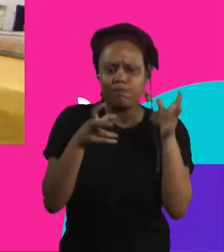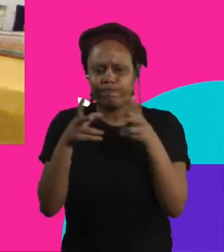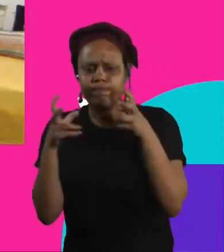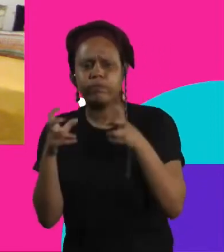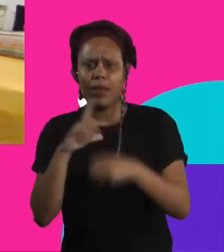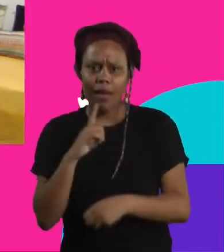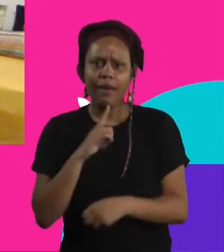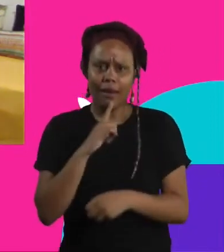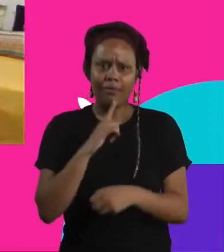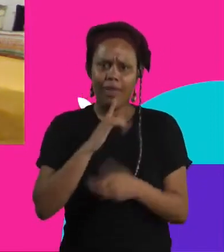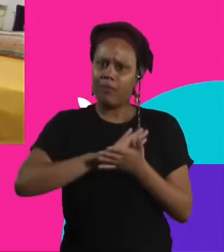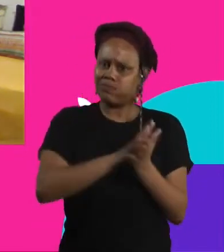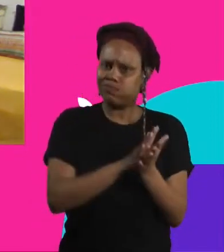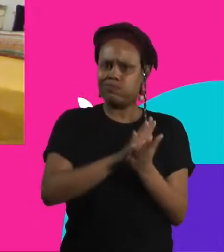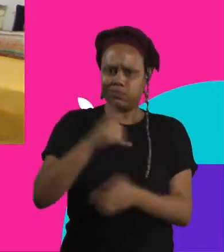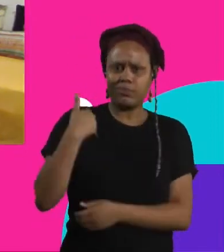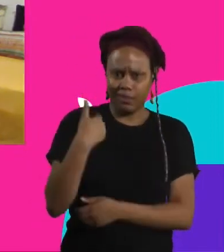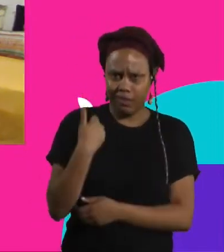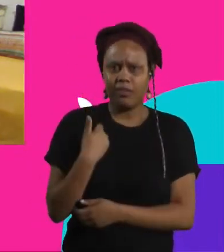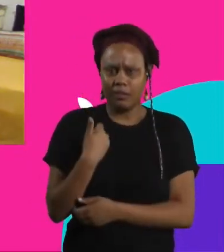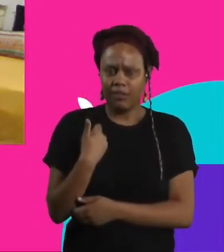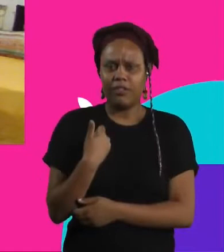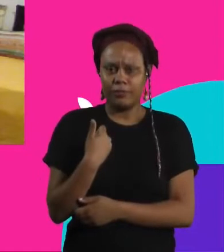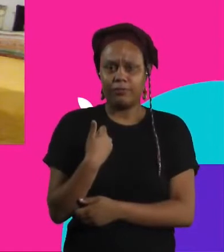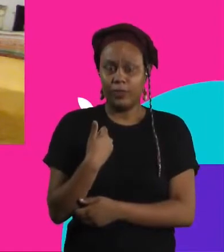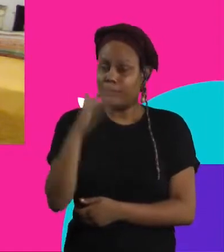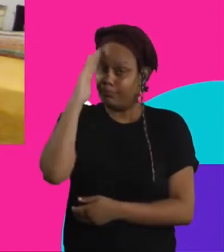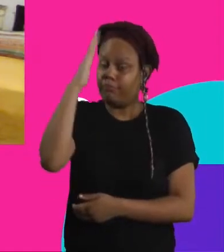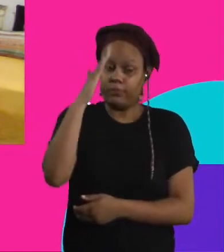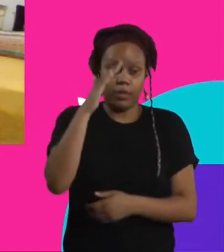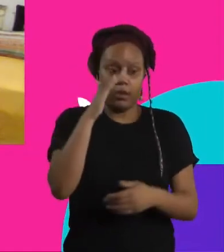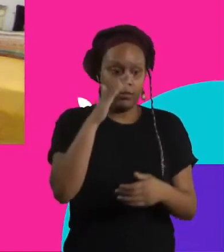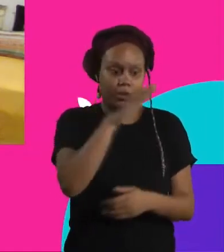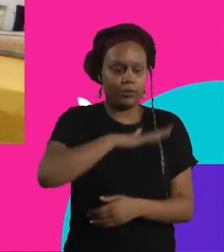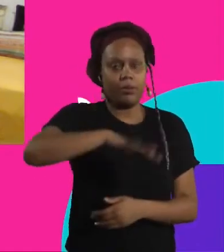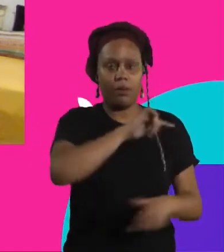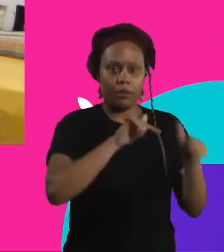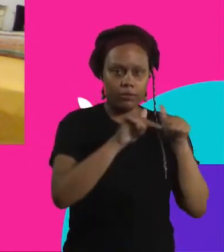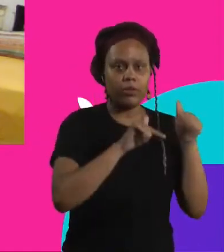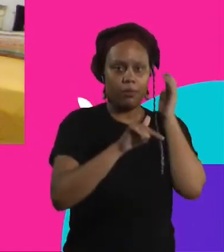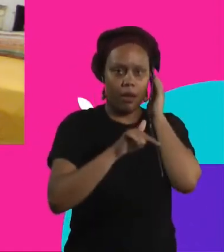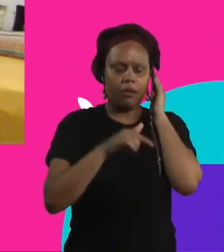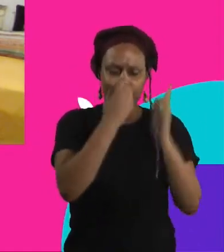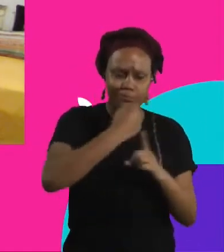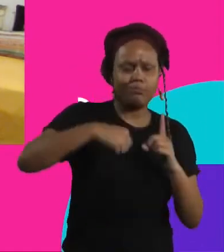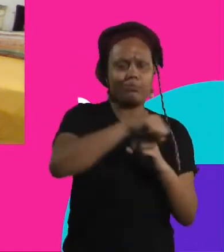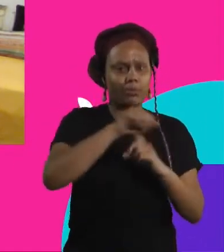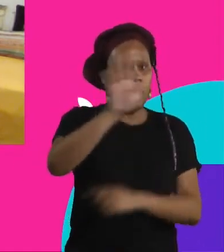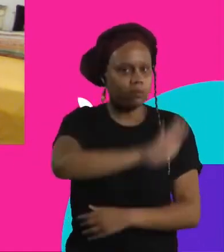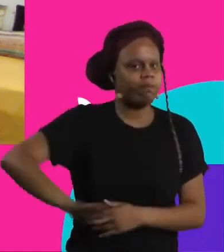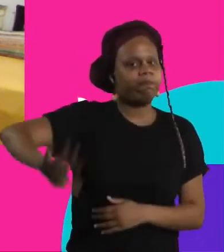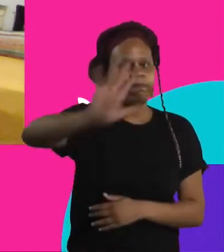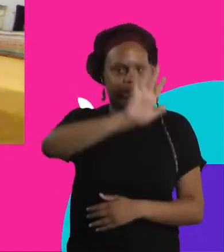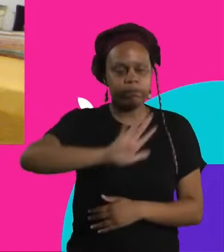muito forte, era e continua sendo muito forte no mercado de trabalho e na nossa sociedade como um todo, e que as pessoas,